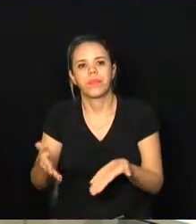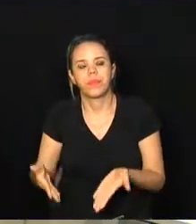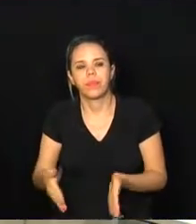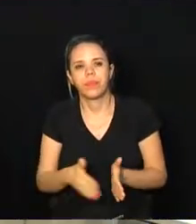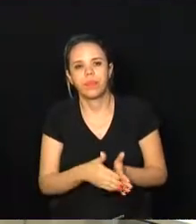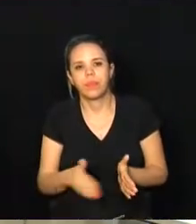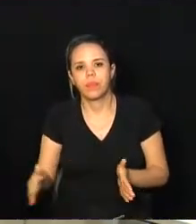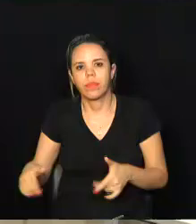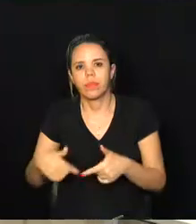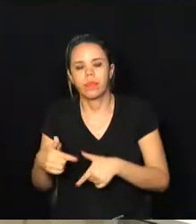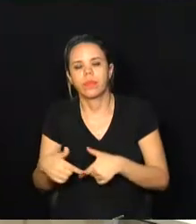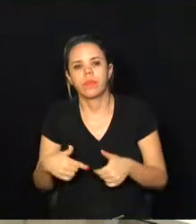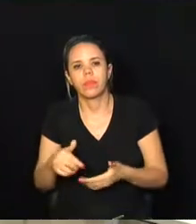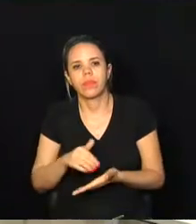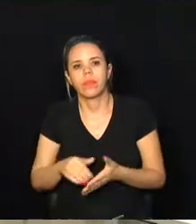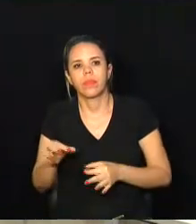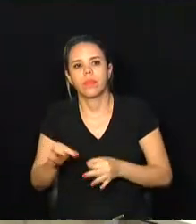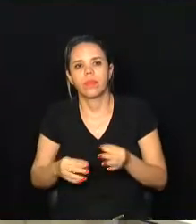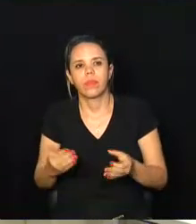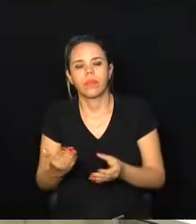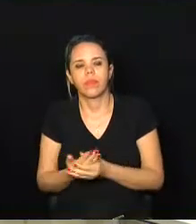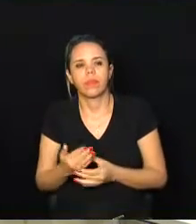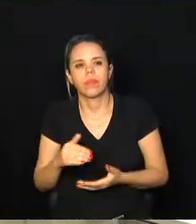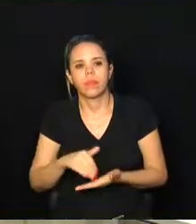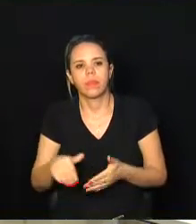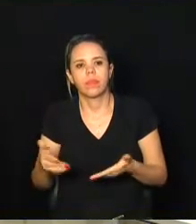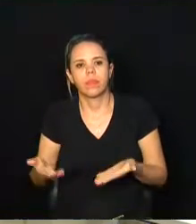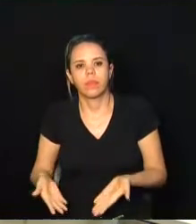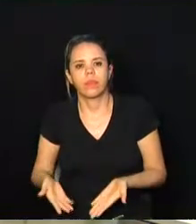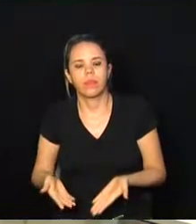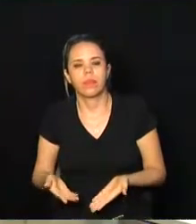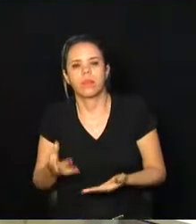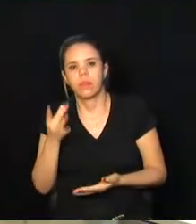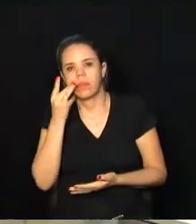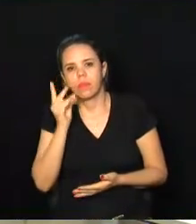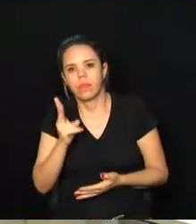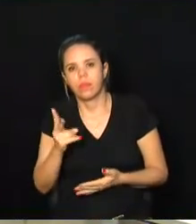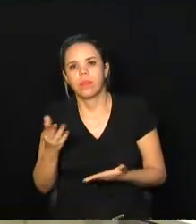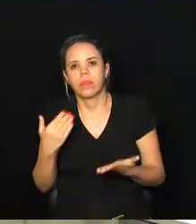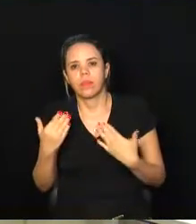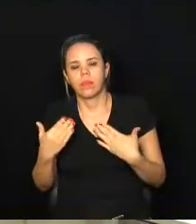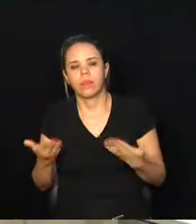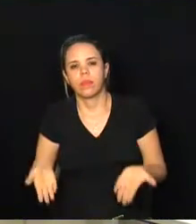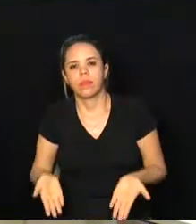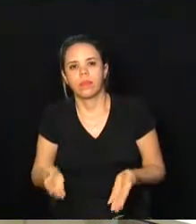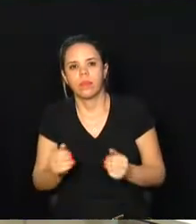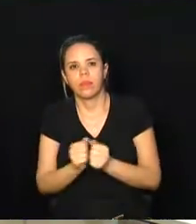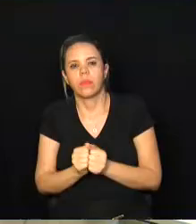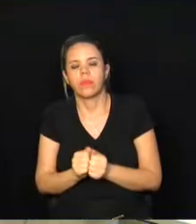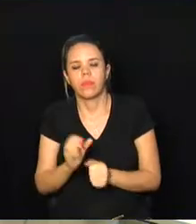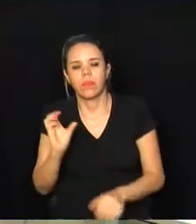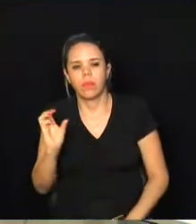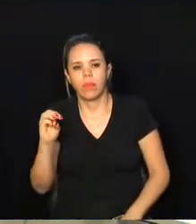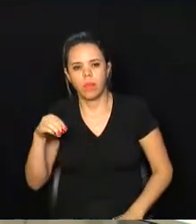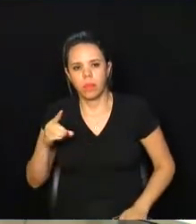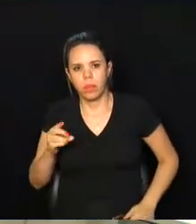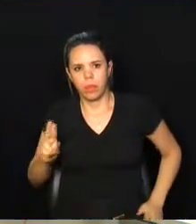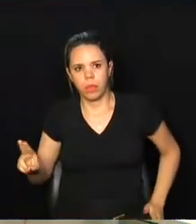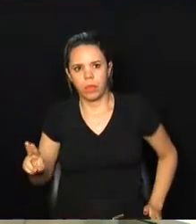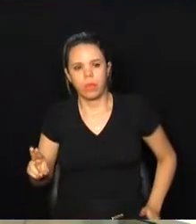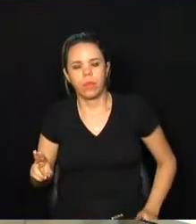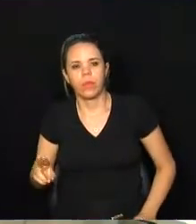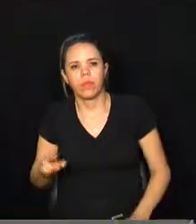todo o mandato, é o assessor jurídico aqui do gabinete, está presente em todos os debates nossos aí, junto com o CMDU, né,